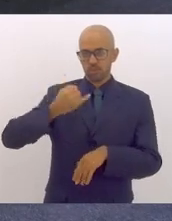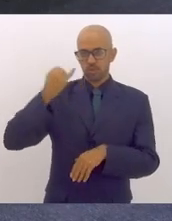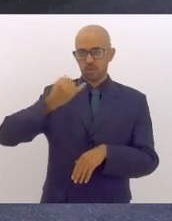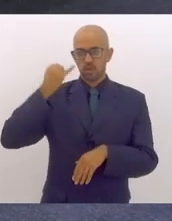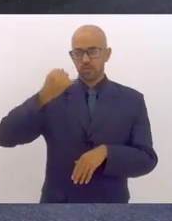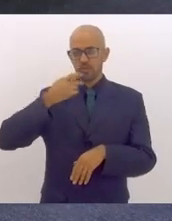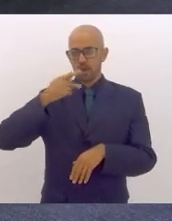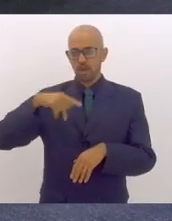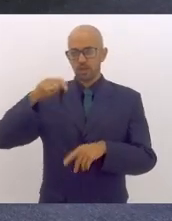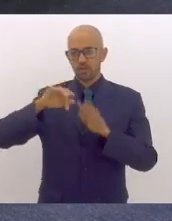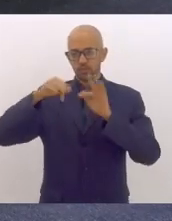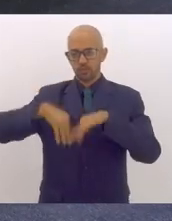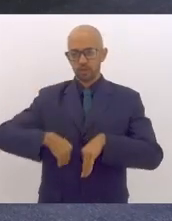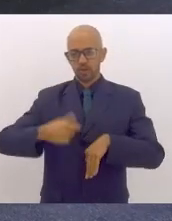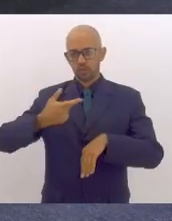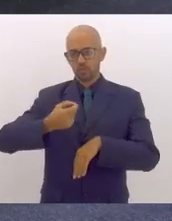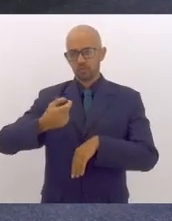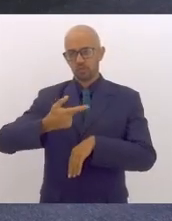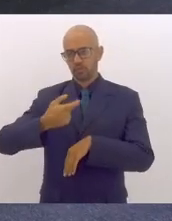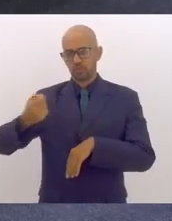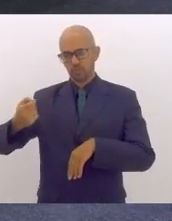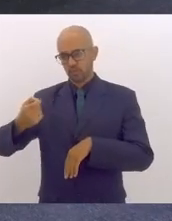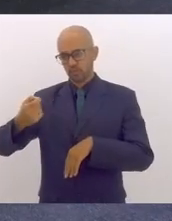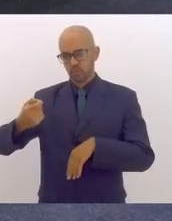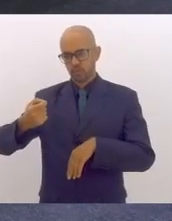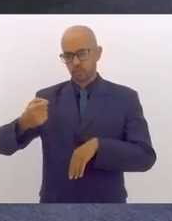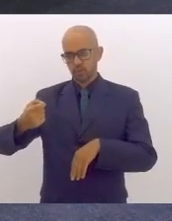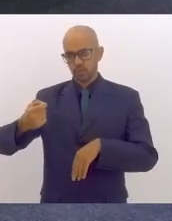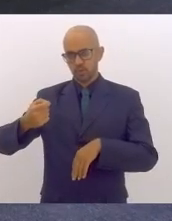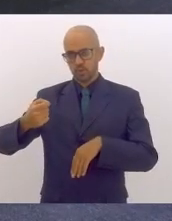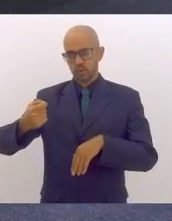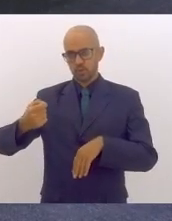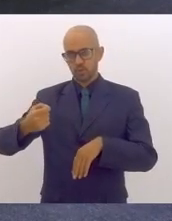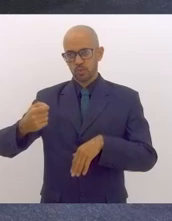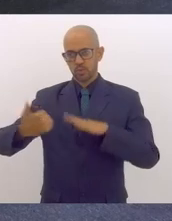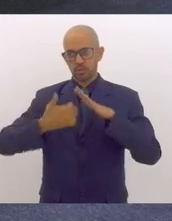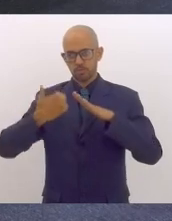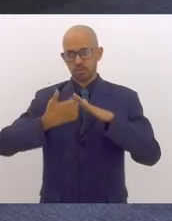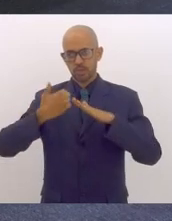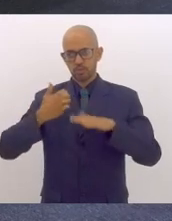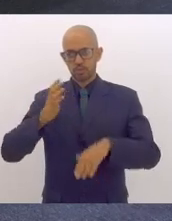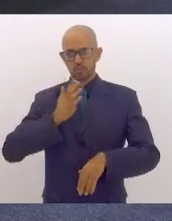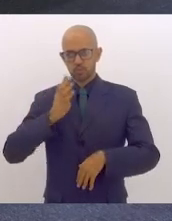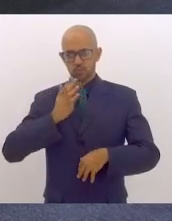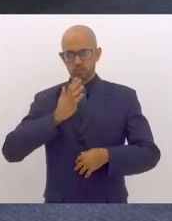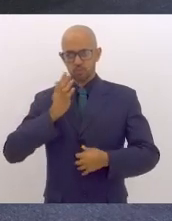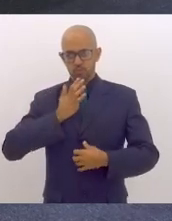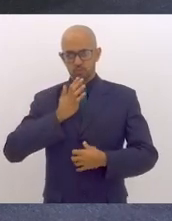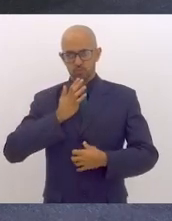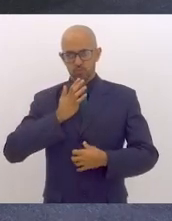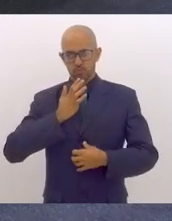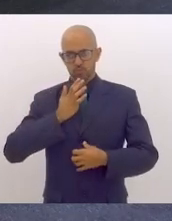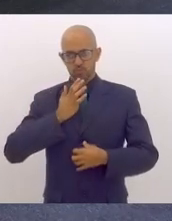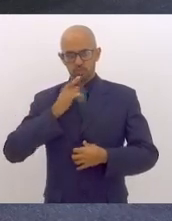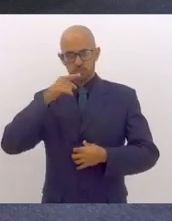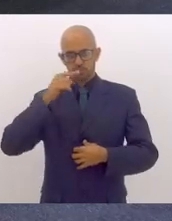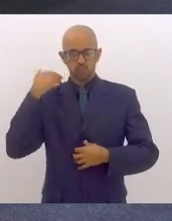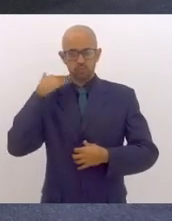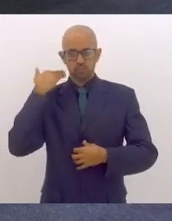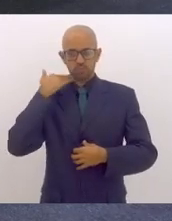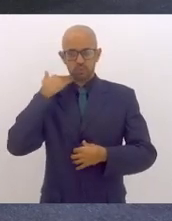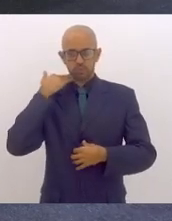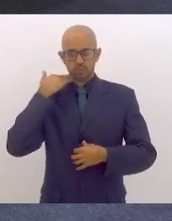final de 2020, as instituições que enriqueceram enquanto o povo empobreceu foram os bancos, né?